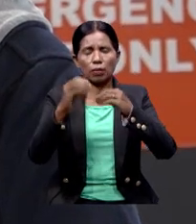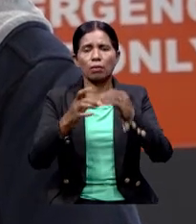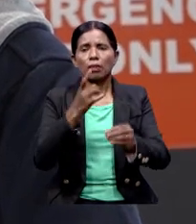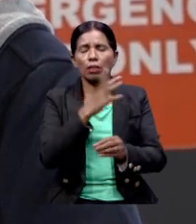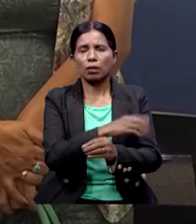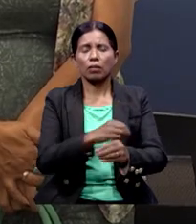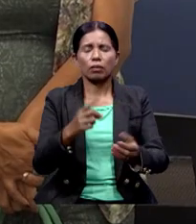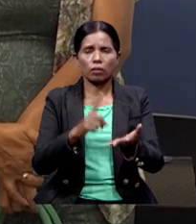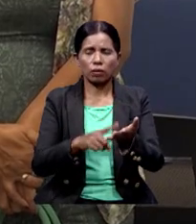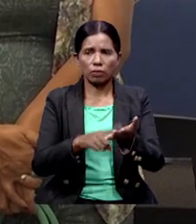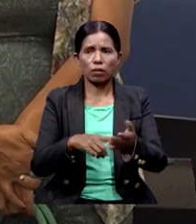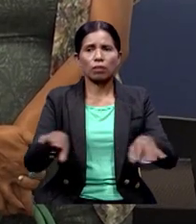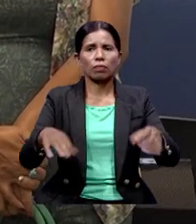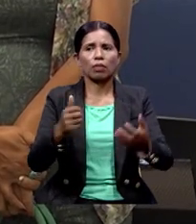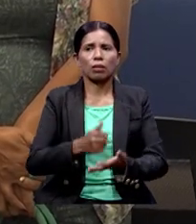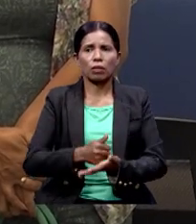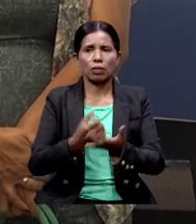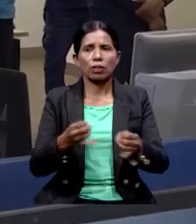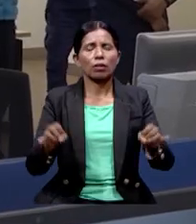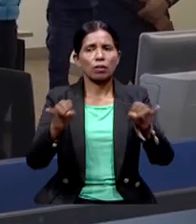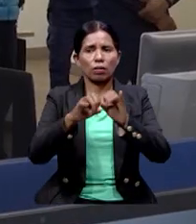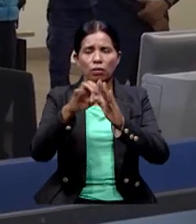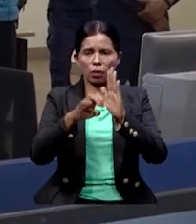dificulta serviço atendimento sira e a instituição estado,